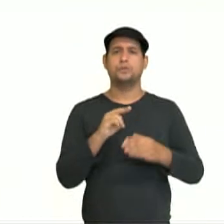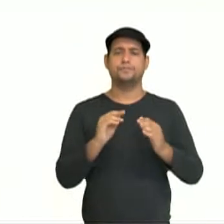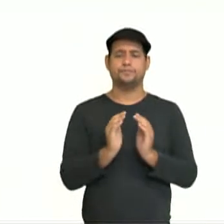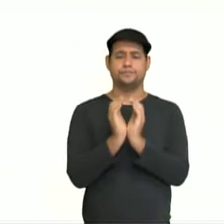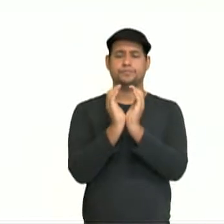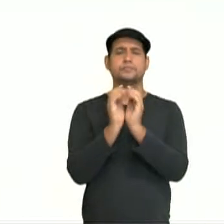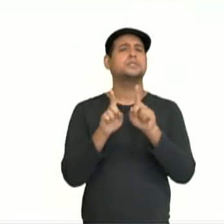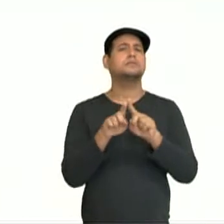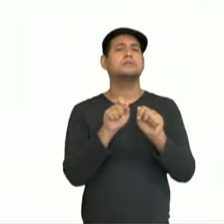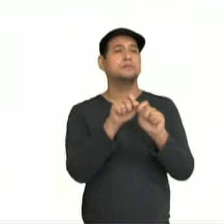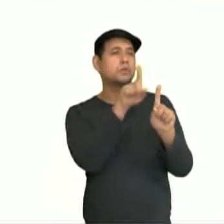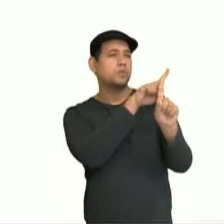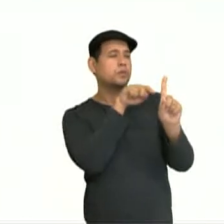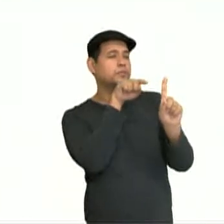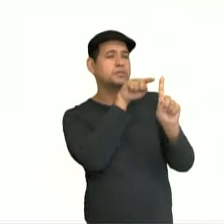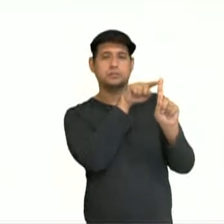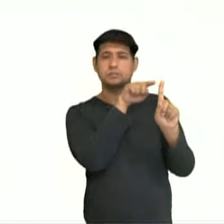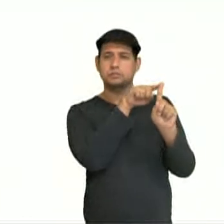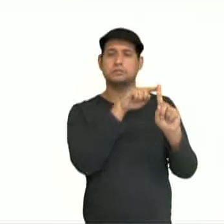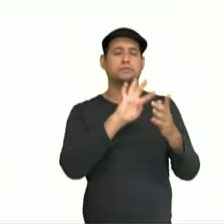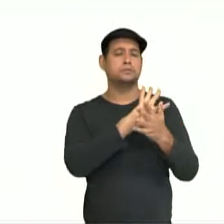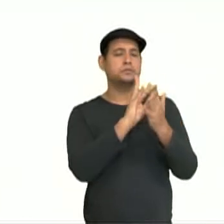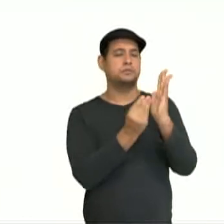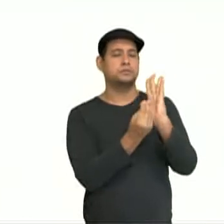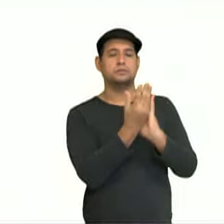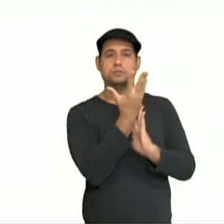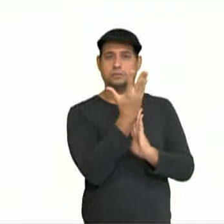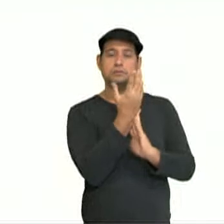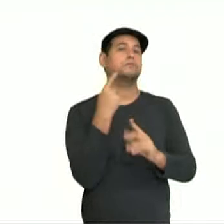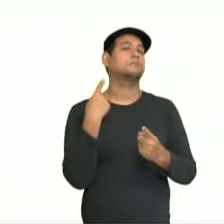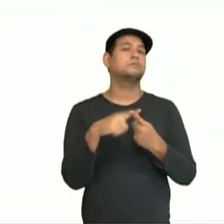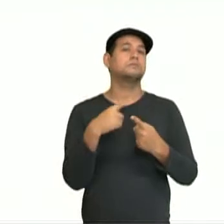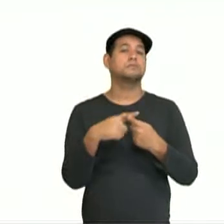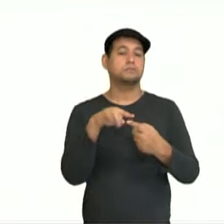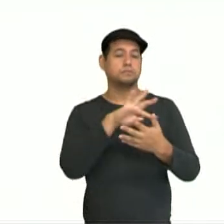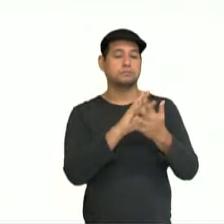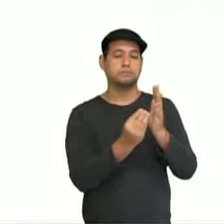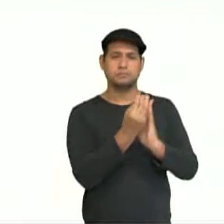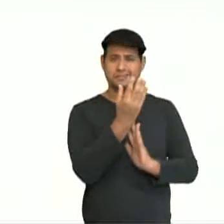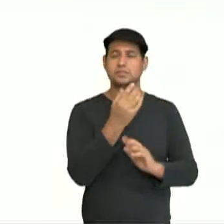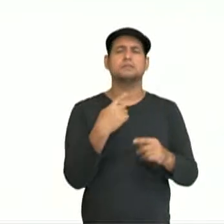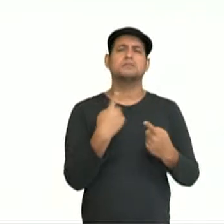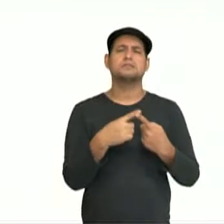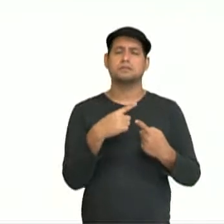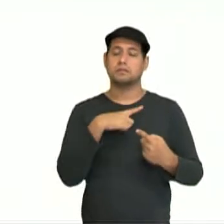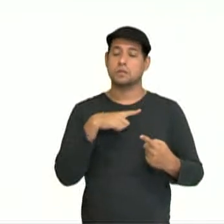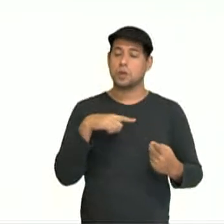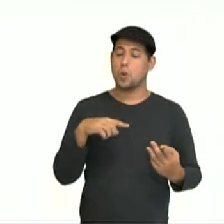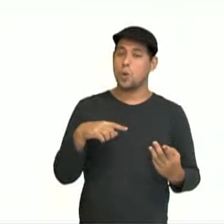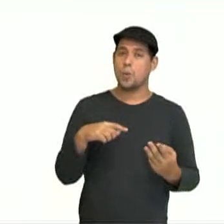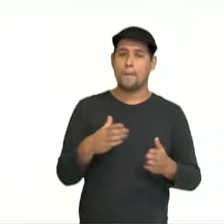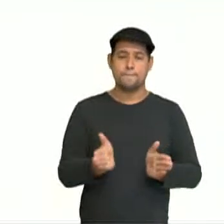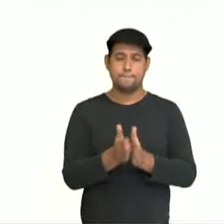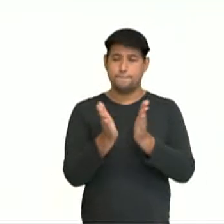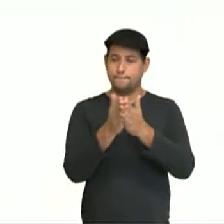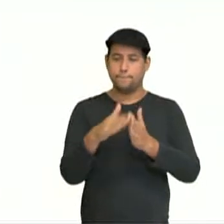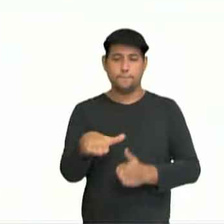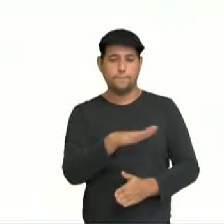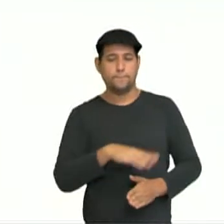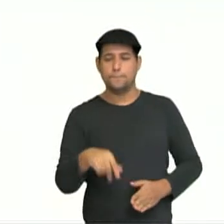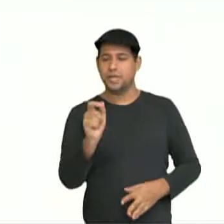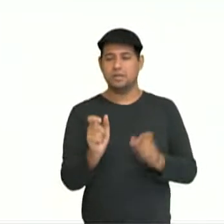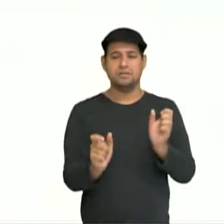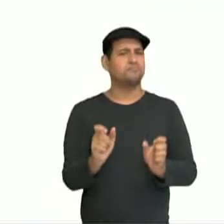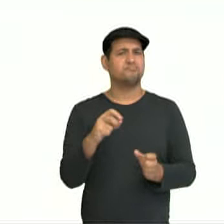Objetivos de Desenvolvimento Sustentável. Porque dentro dessa situação de pobreza, nós temos que caracterizar que não é só